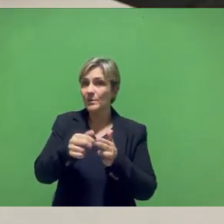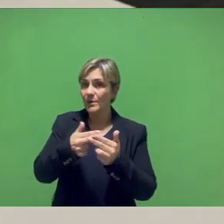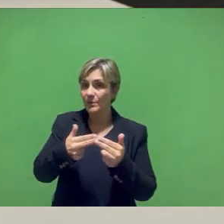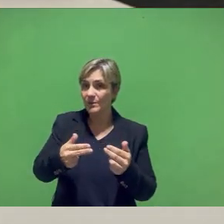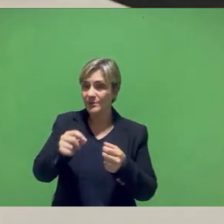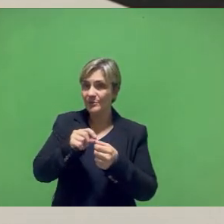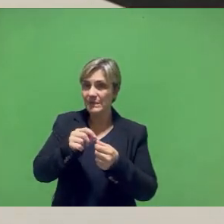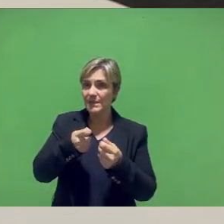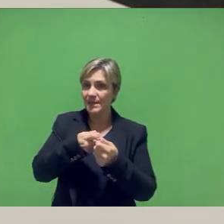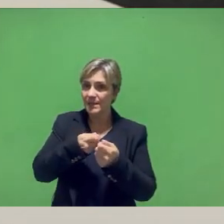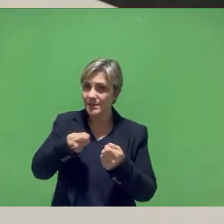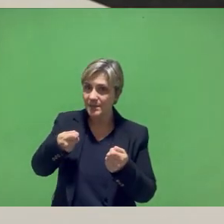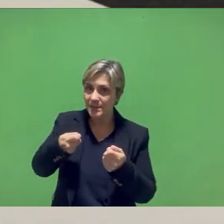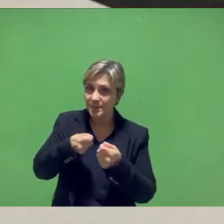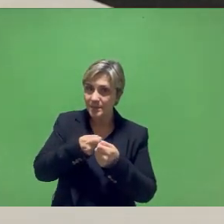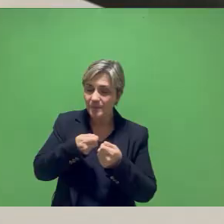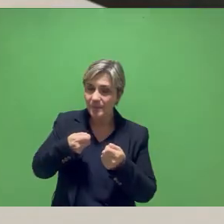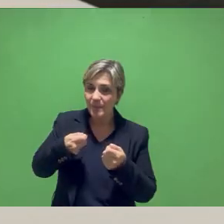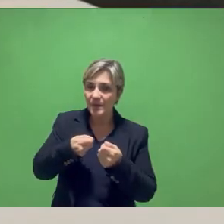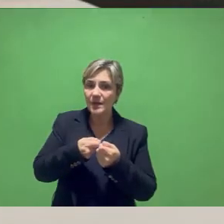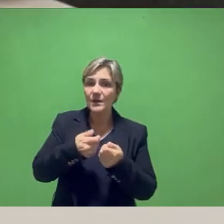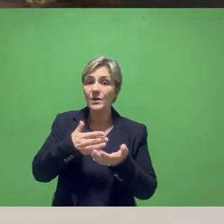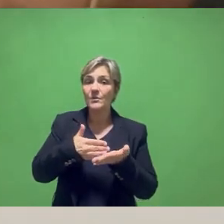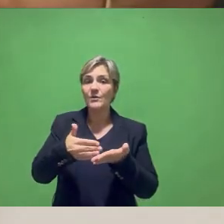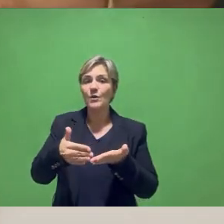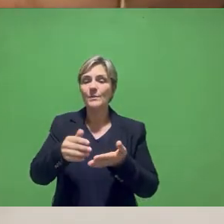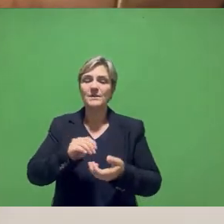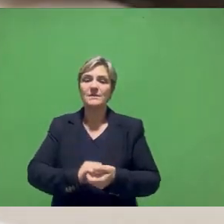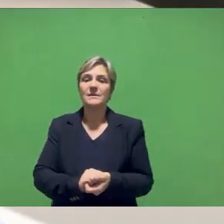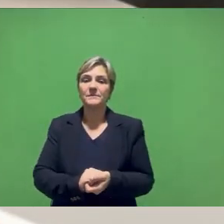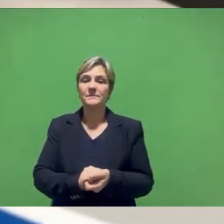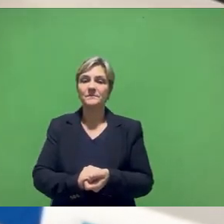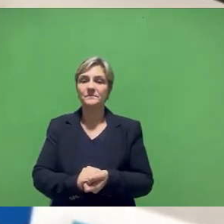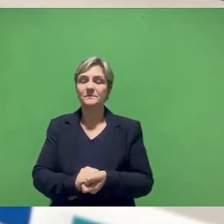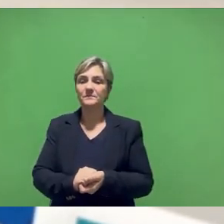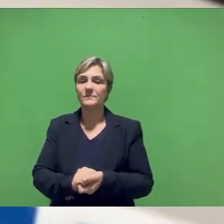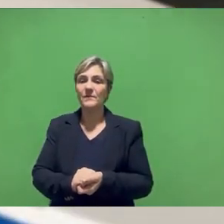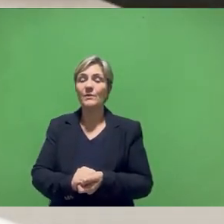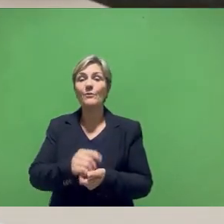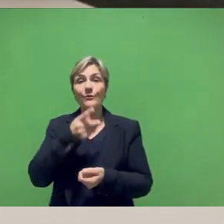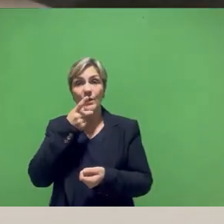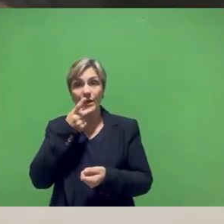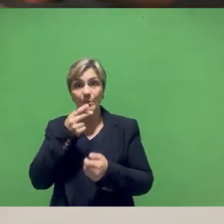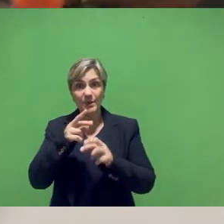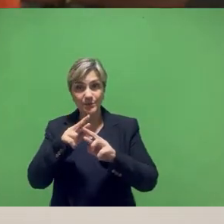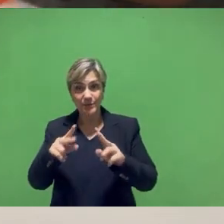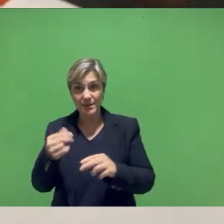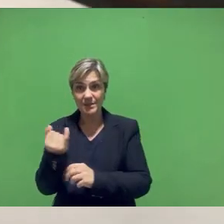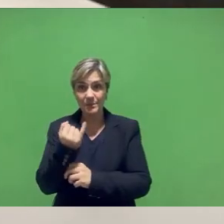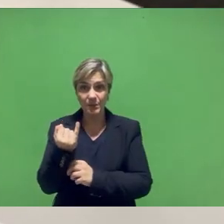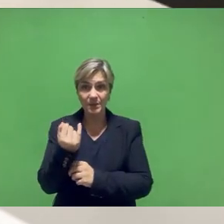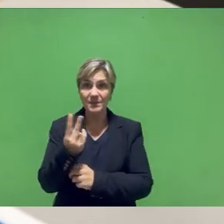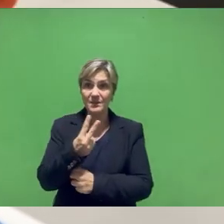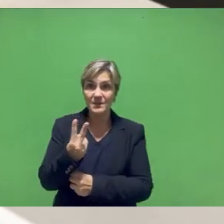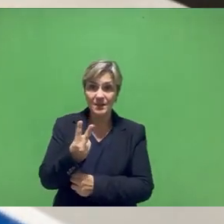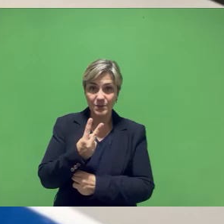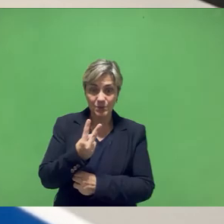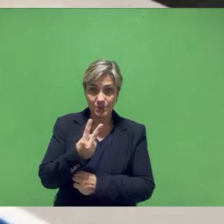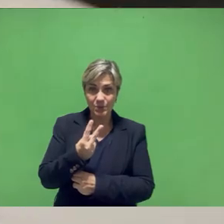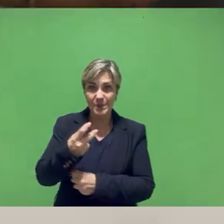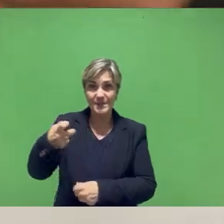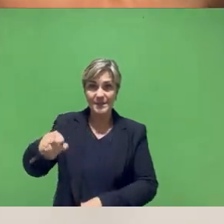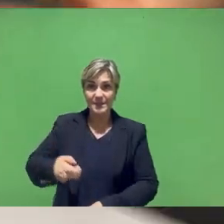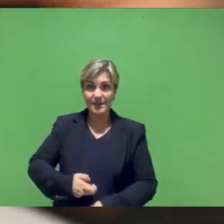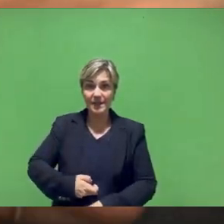tá? Vamos começar aqui com deixa eu só falar uma diferença importante entre essas duas seringas, que é